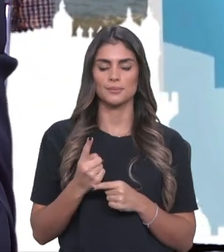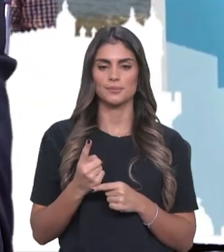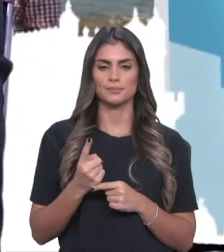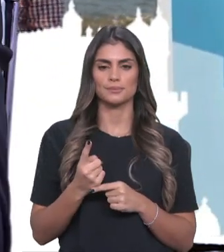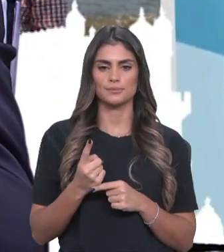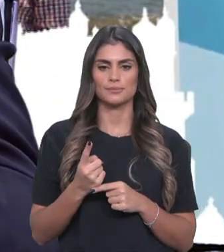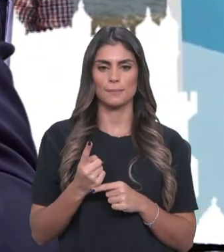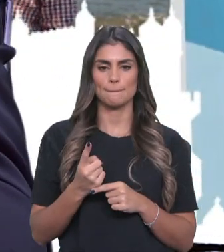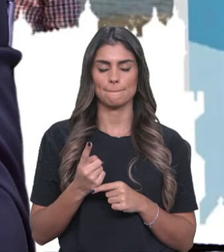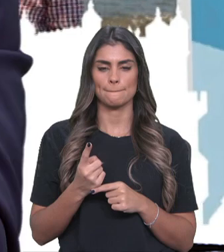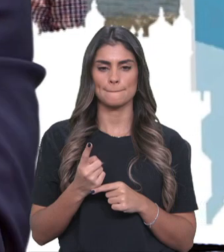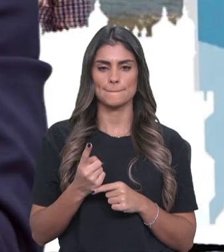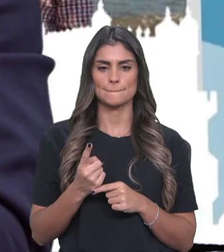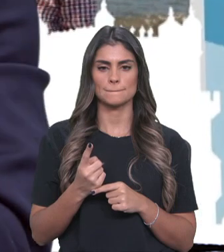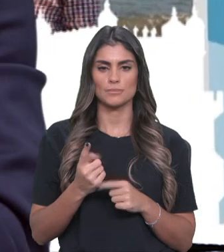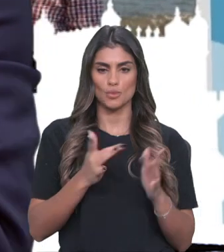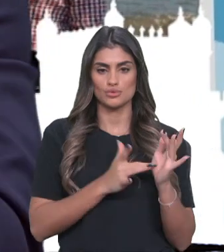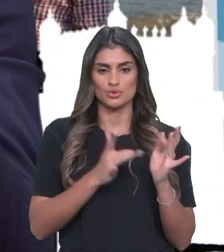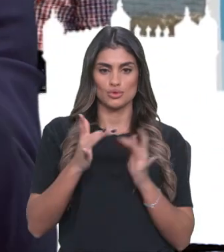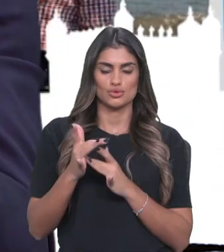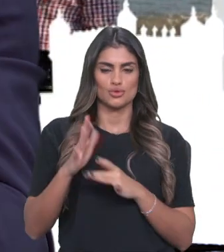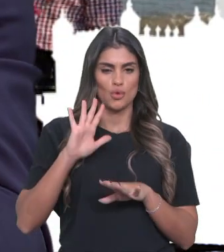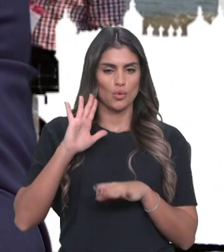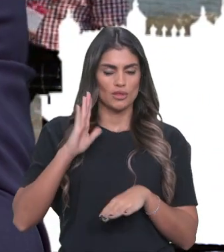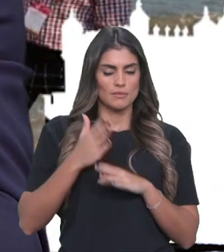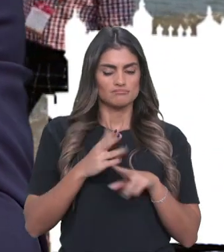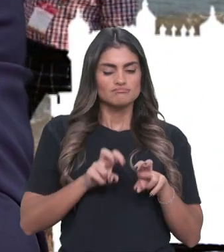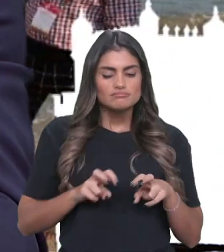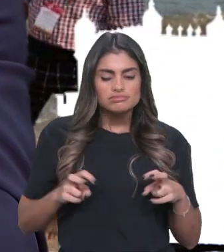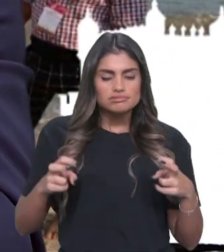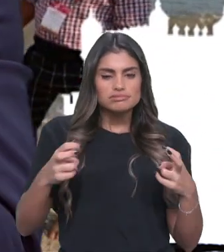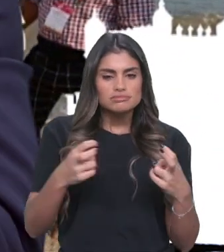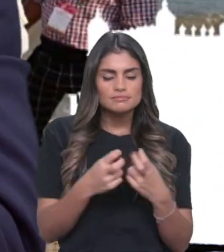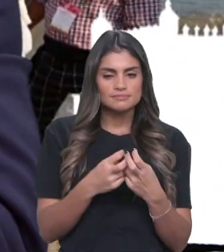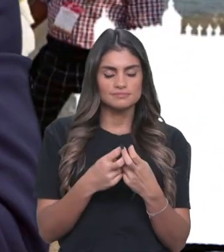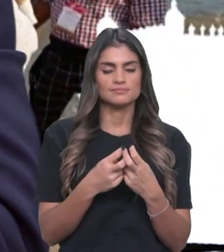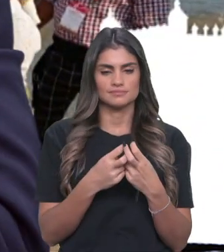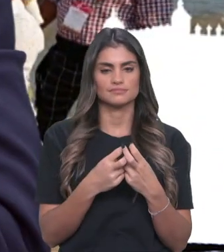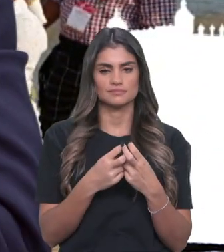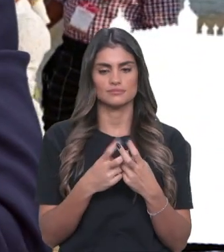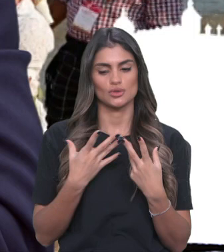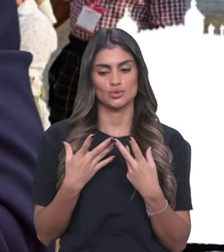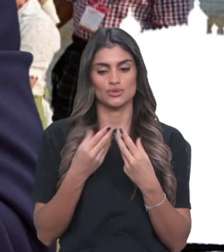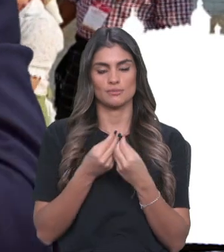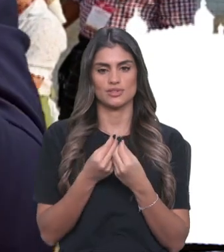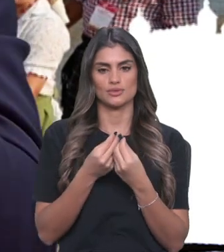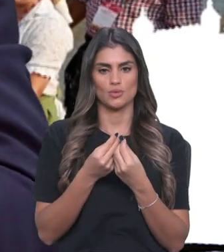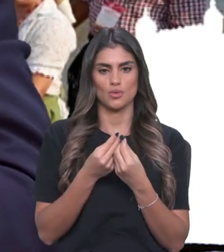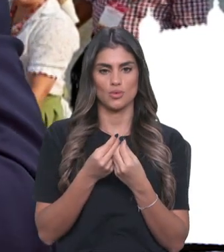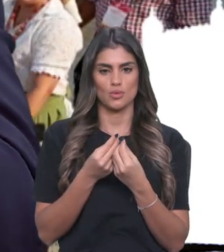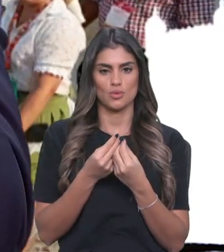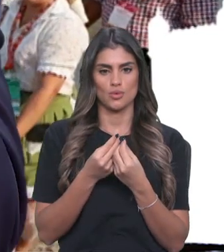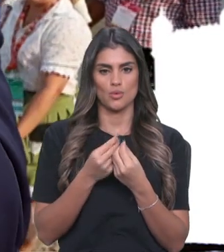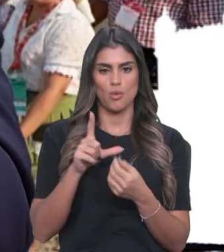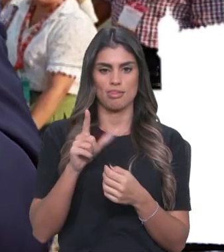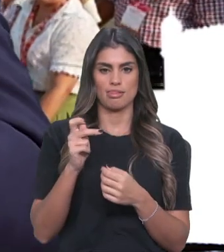no cumprimento do mandato de Jesus na última ceia, de fazer isto em memória de mim, e também, juntamente com o lava-pés, dizer assim como eu